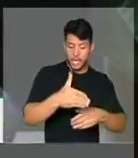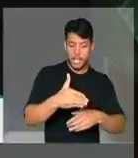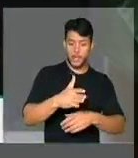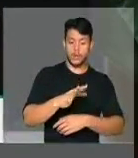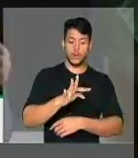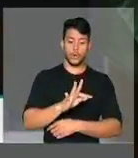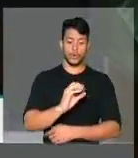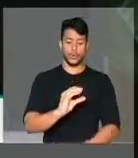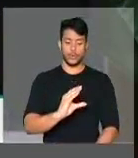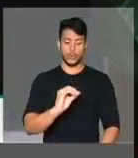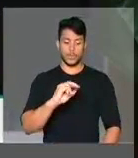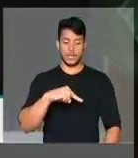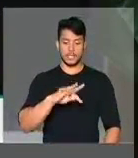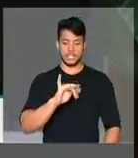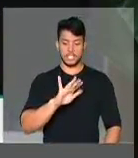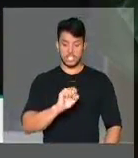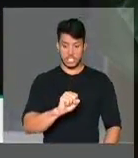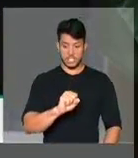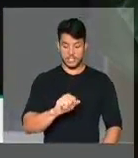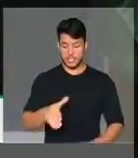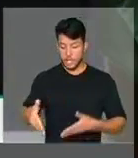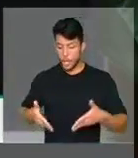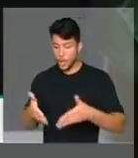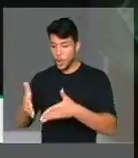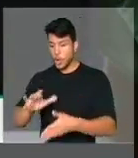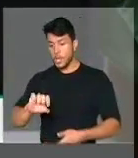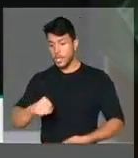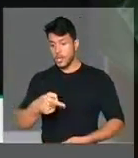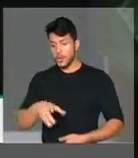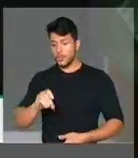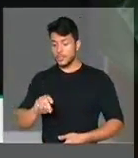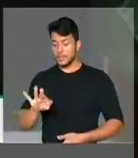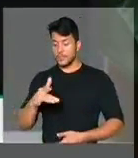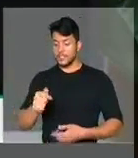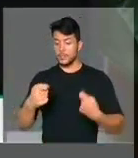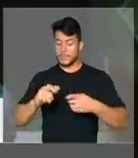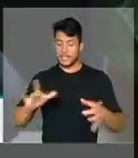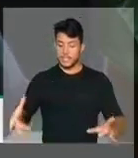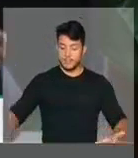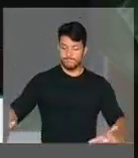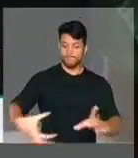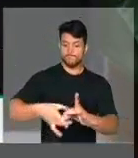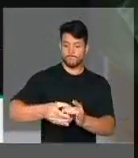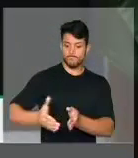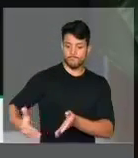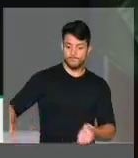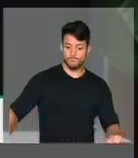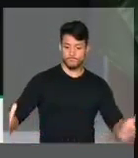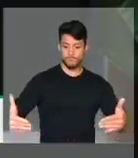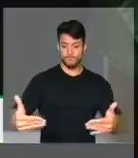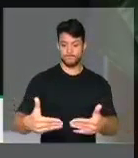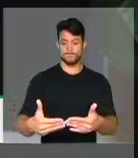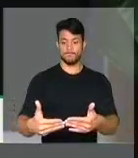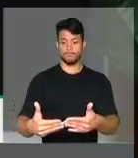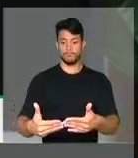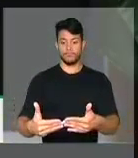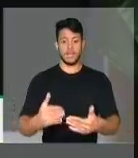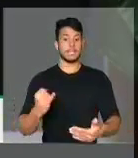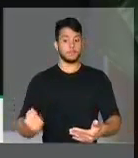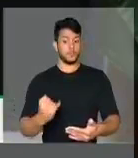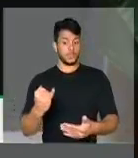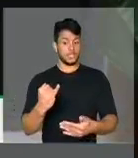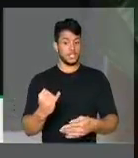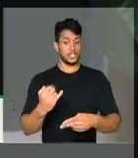Francisco. Está ainda paralisada essa obra, mas ela é de importância tamanha, porque o